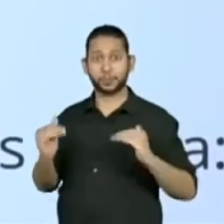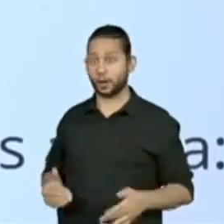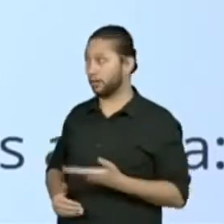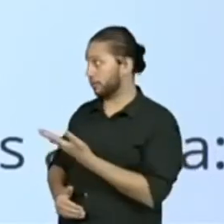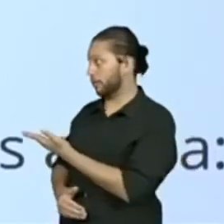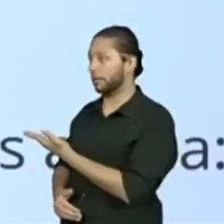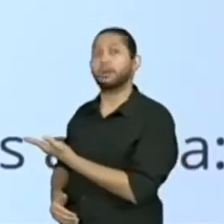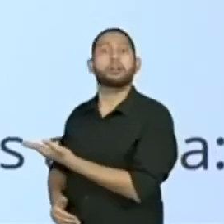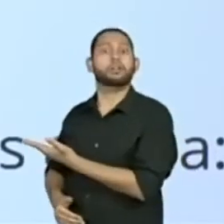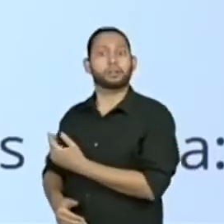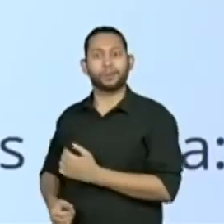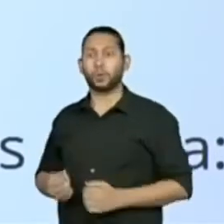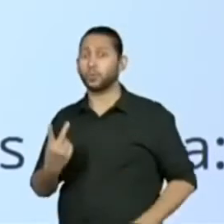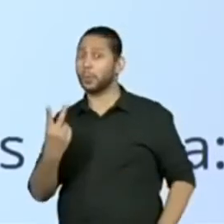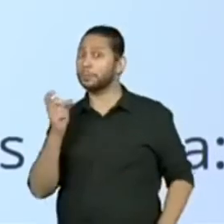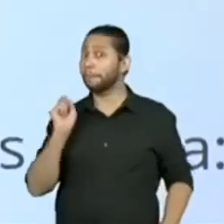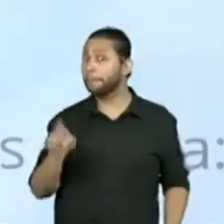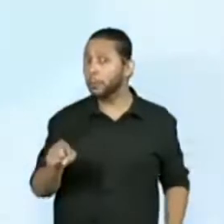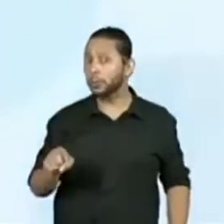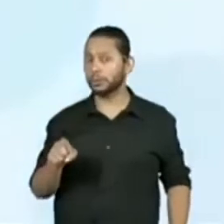2.570, vamos lá?